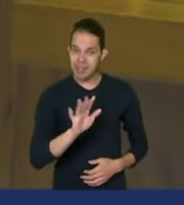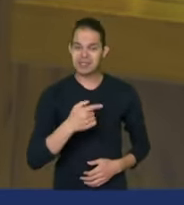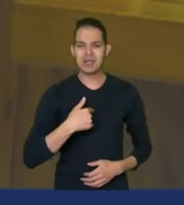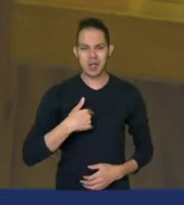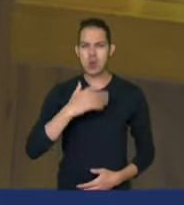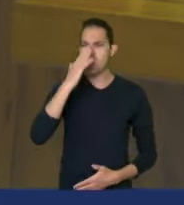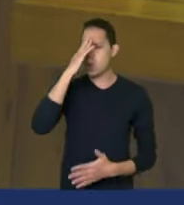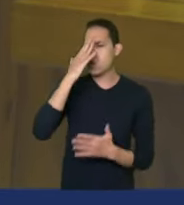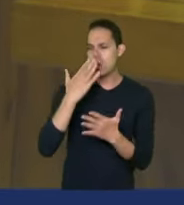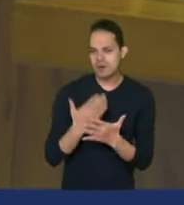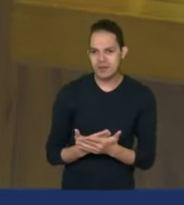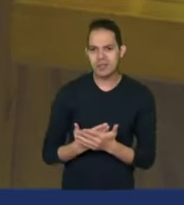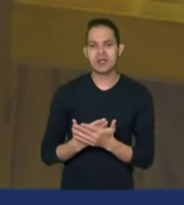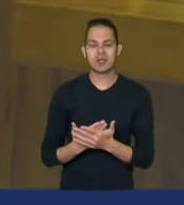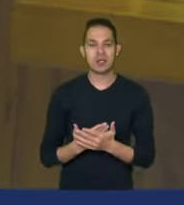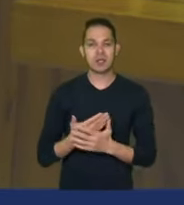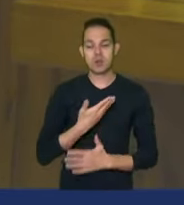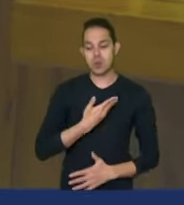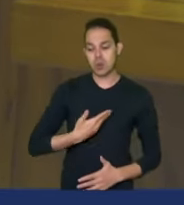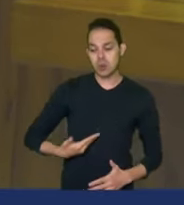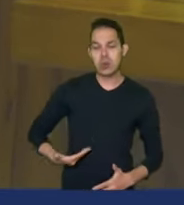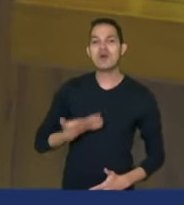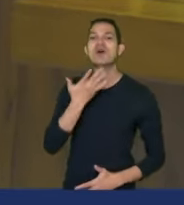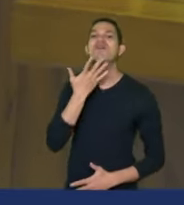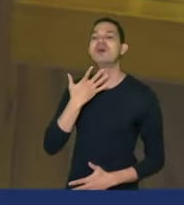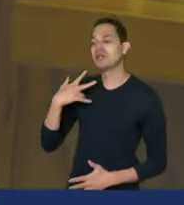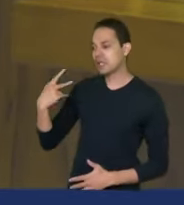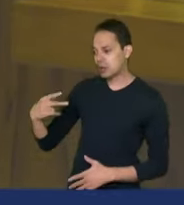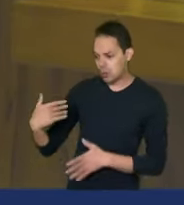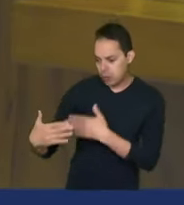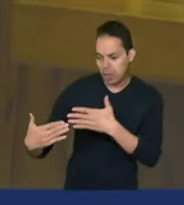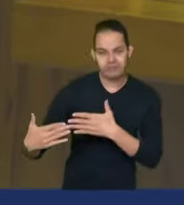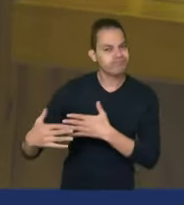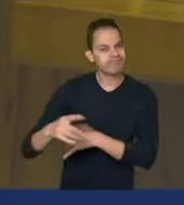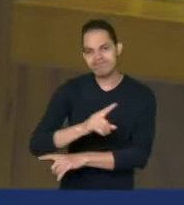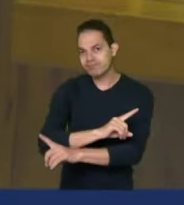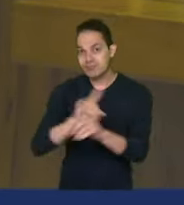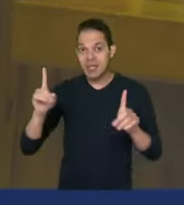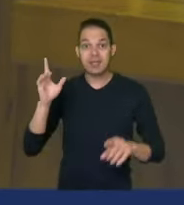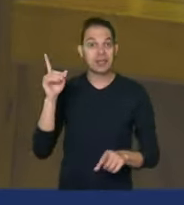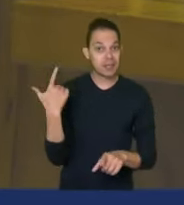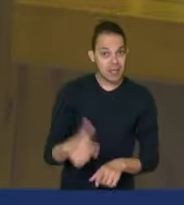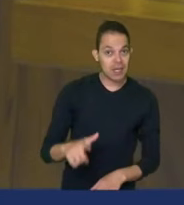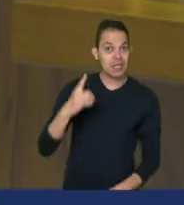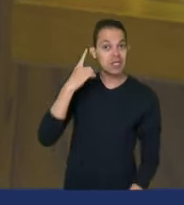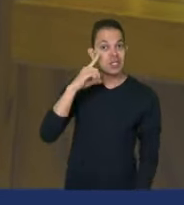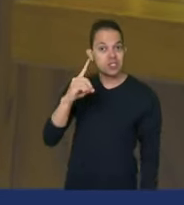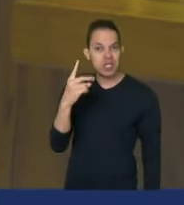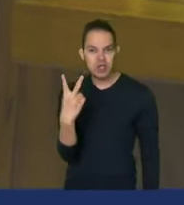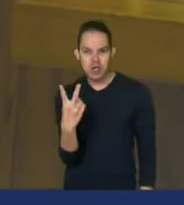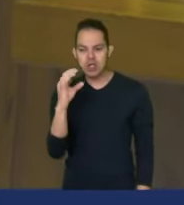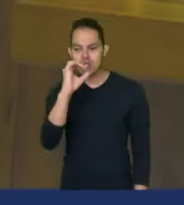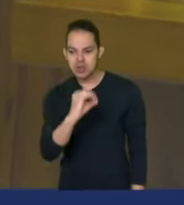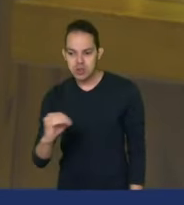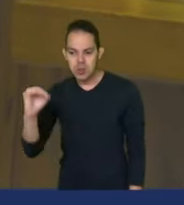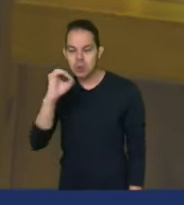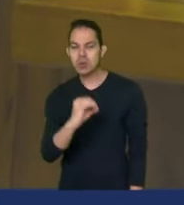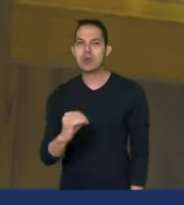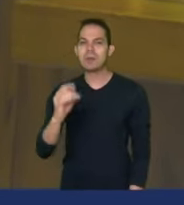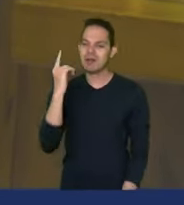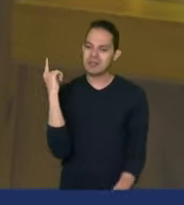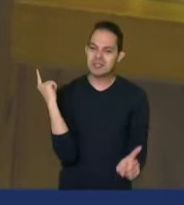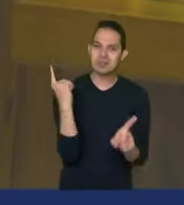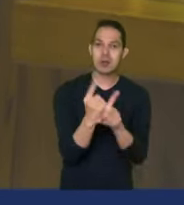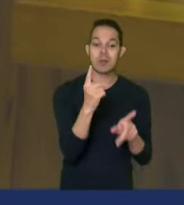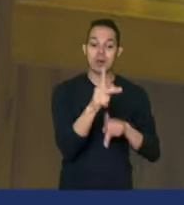que o intento desse governo não vai adiante. E mais do que isso, que no dia 2 de outubro ele vai ter um grande recado do povo brasileiro e das